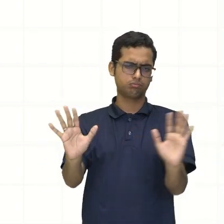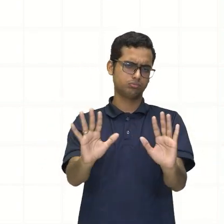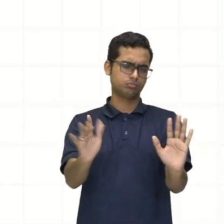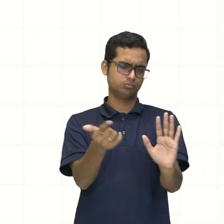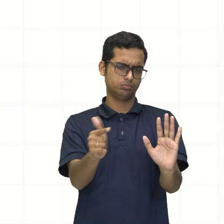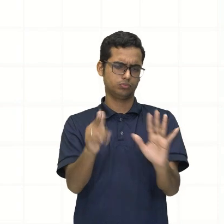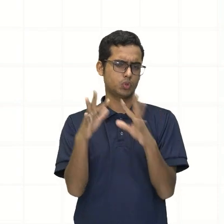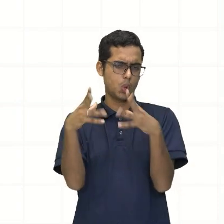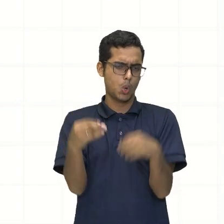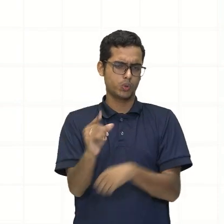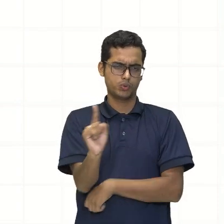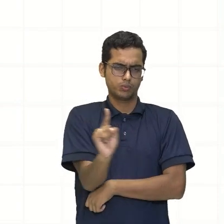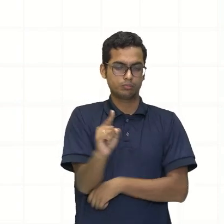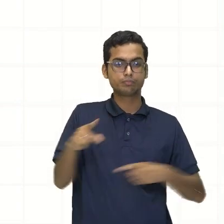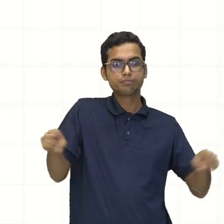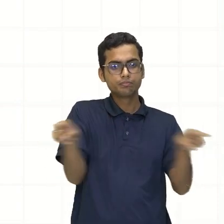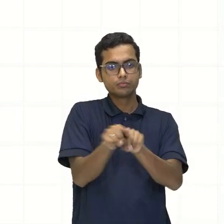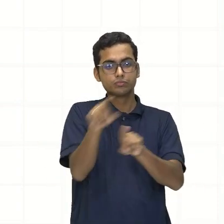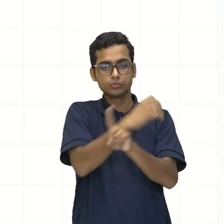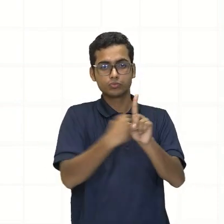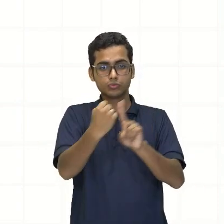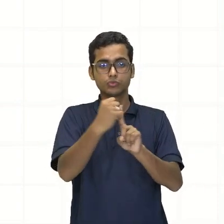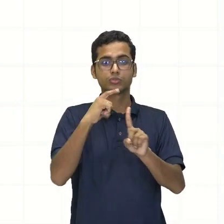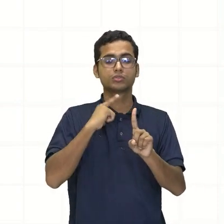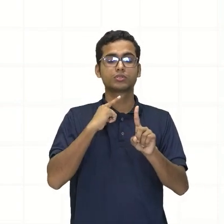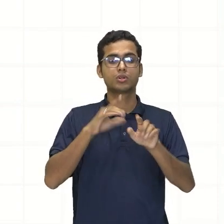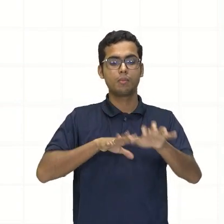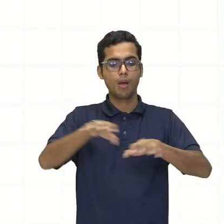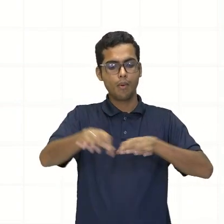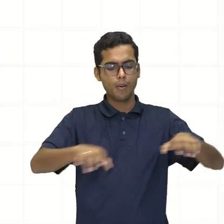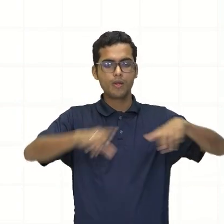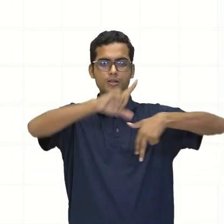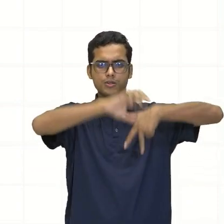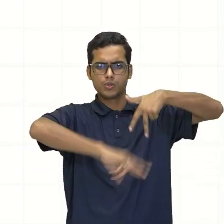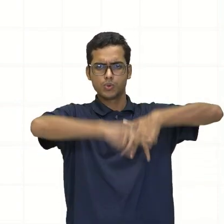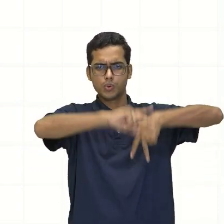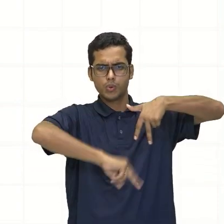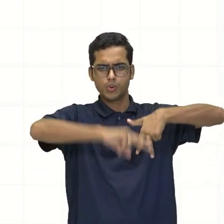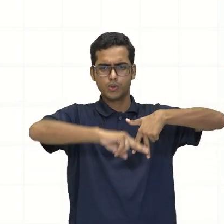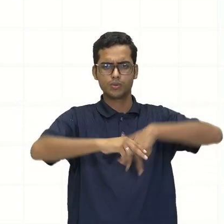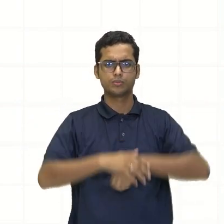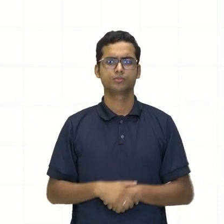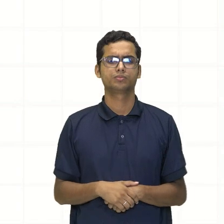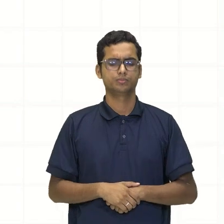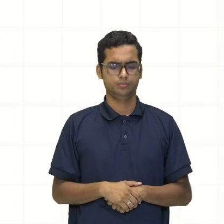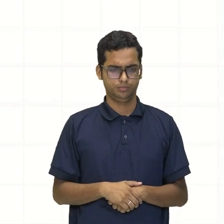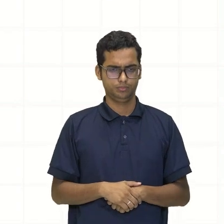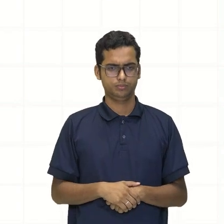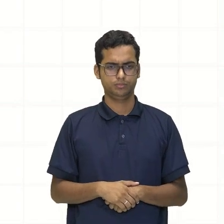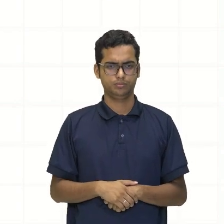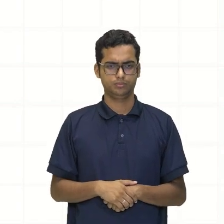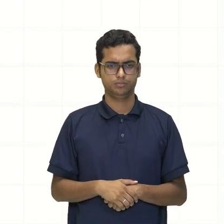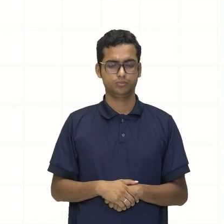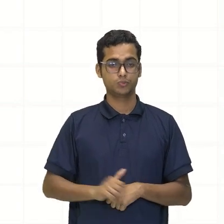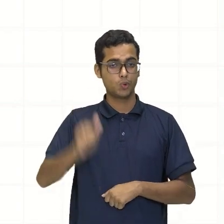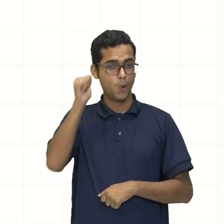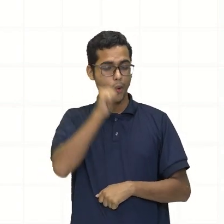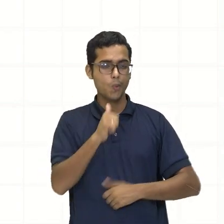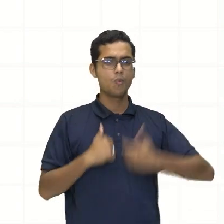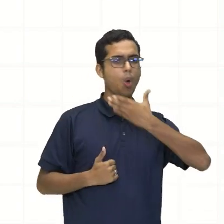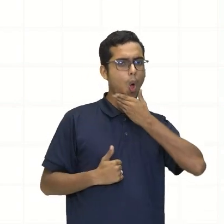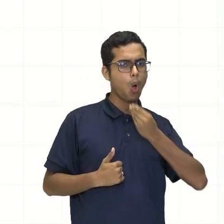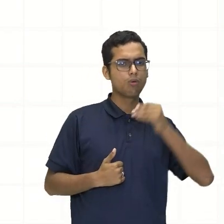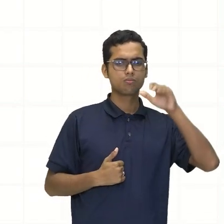A sociedade, ela era dividida de acordo com o sexo, ou melhor, de acordo com o gênero, onde homens,